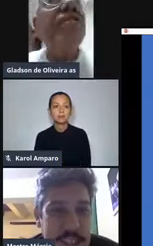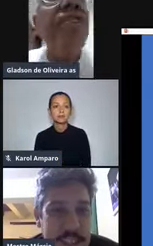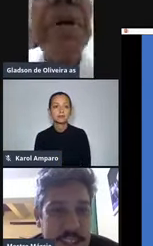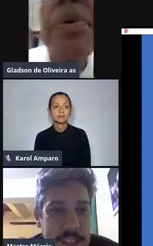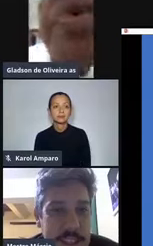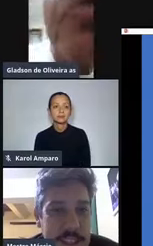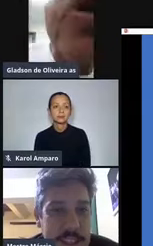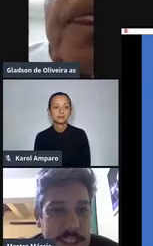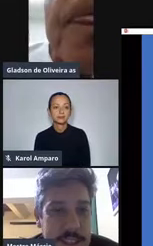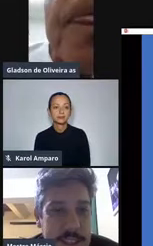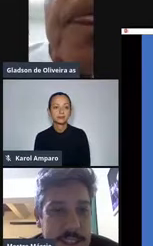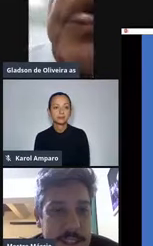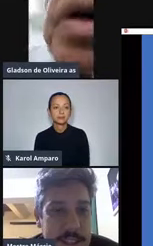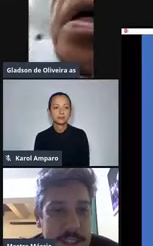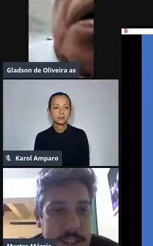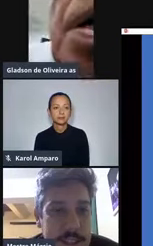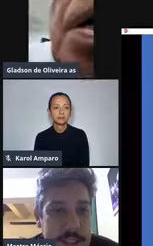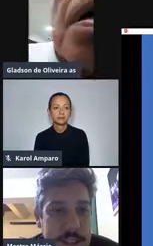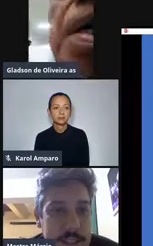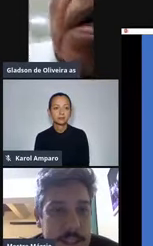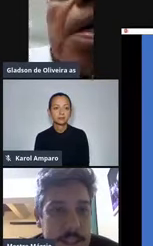Fecha aí para mim, por favor.